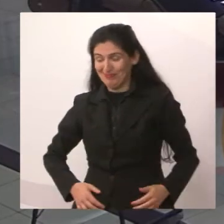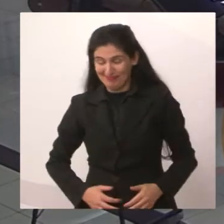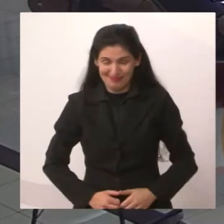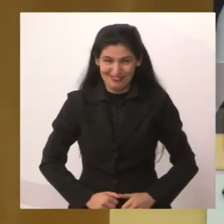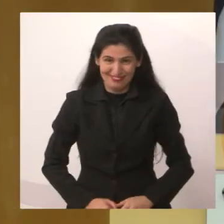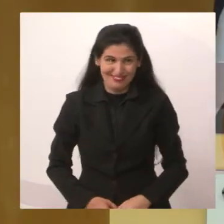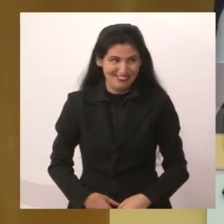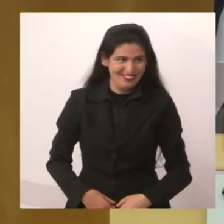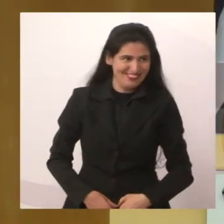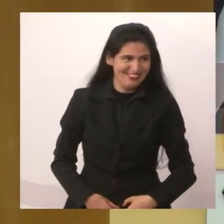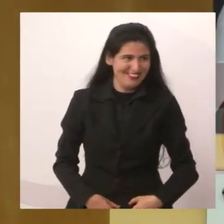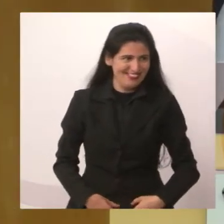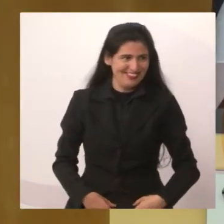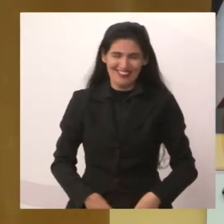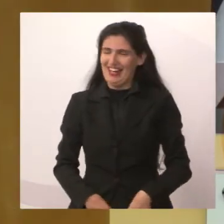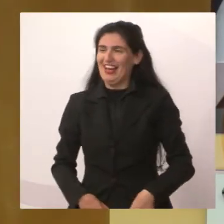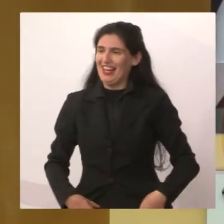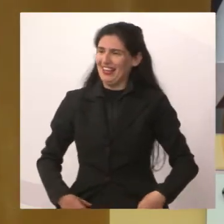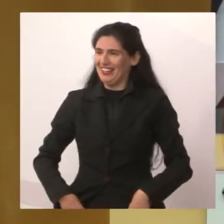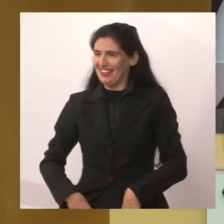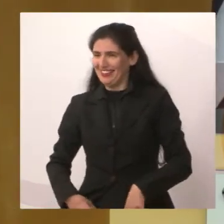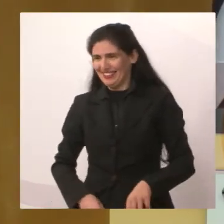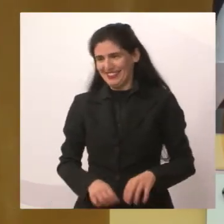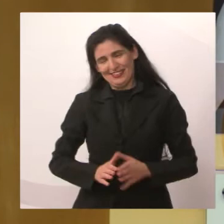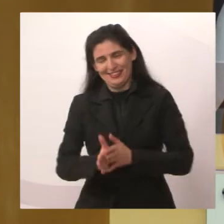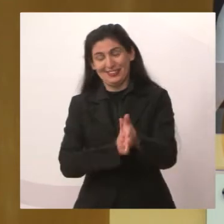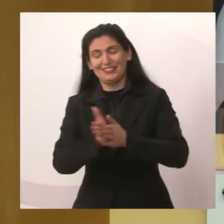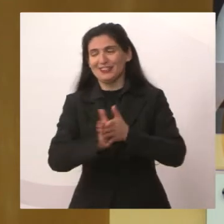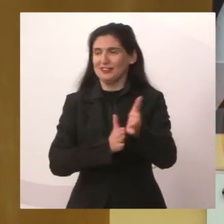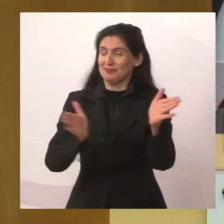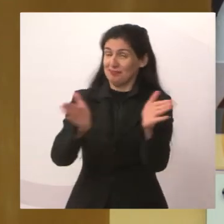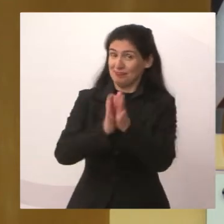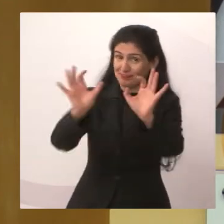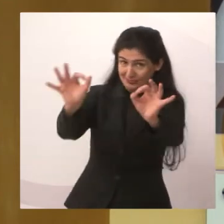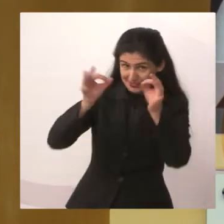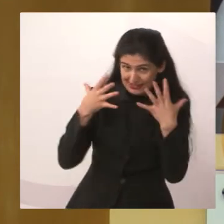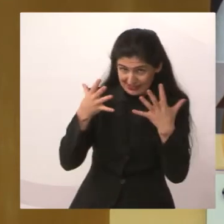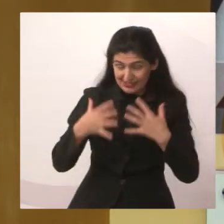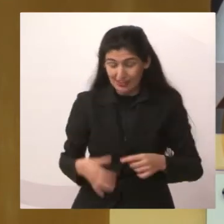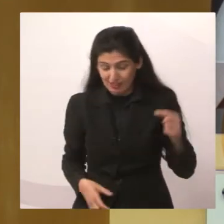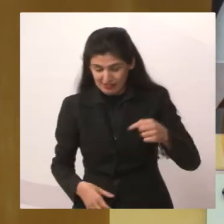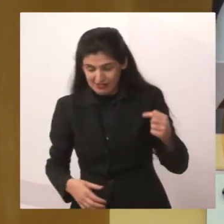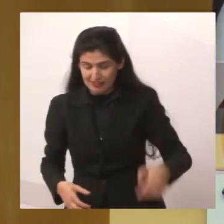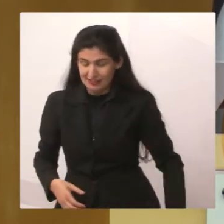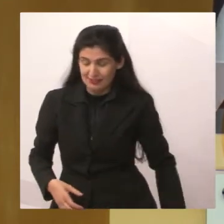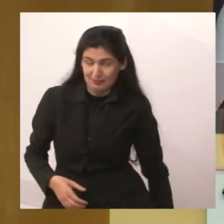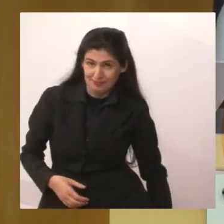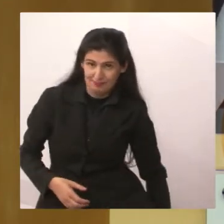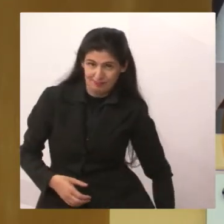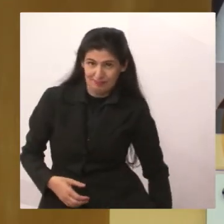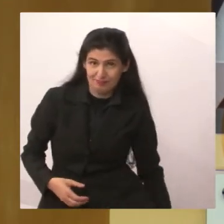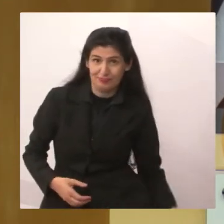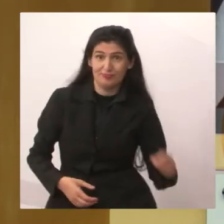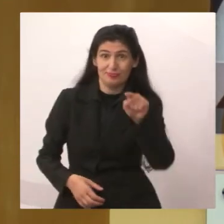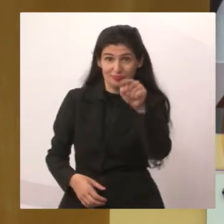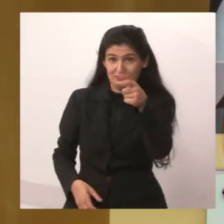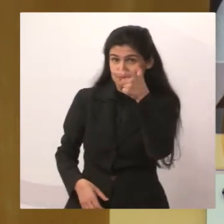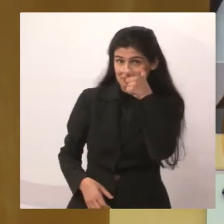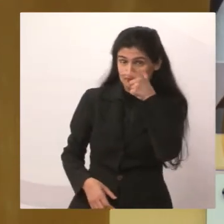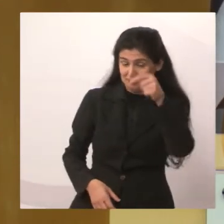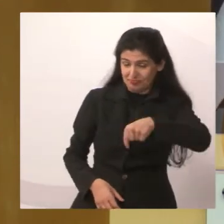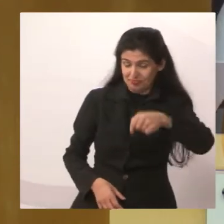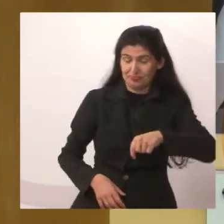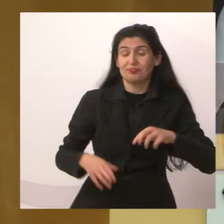Bem, eu quero aqui chamar a atenção de você que está acompanhando essa sessão